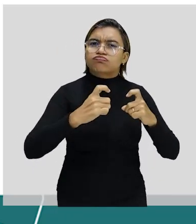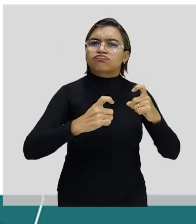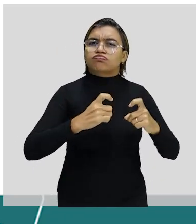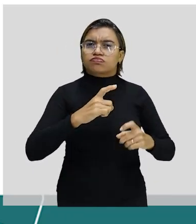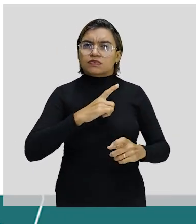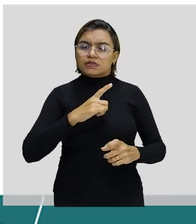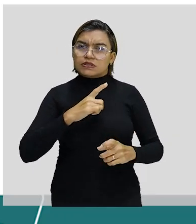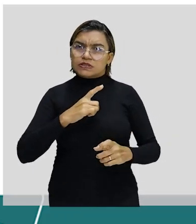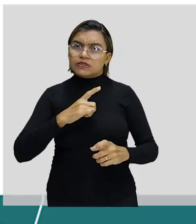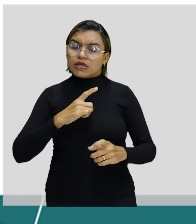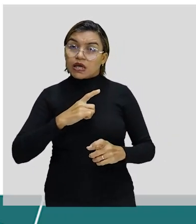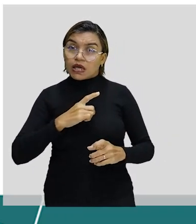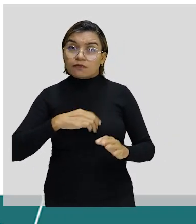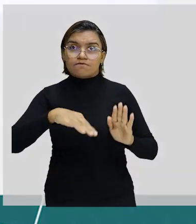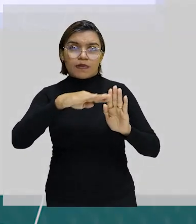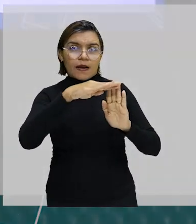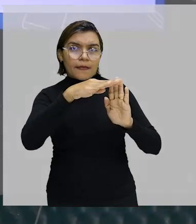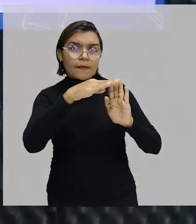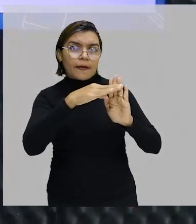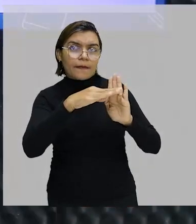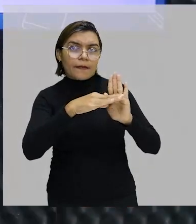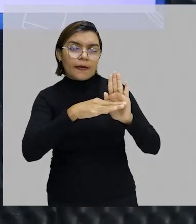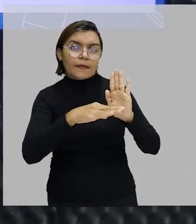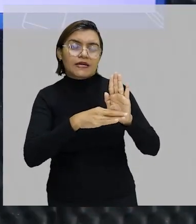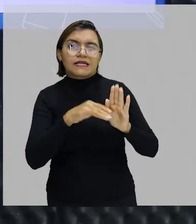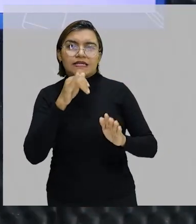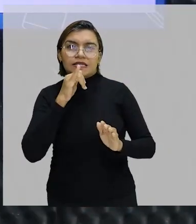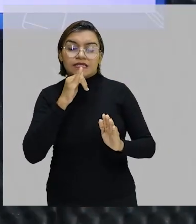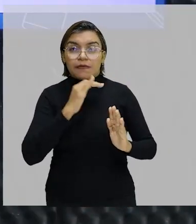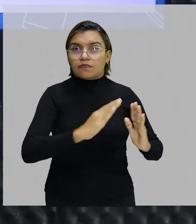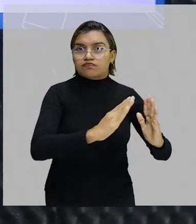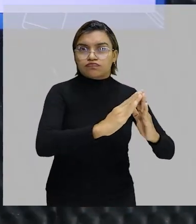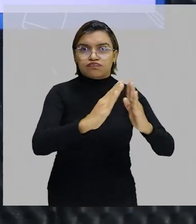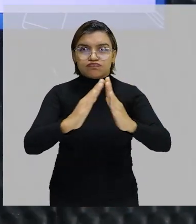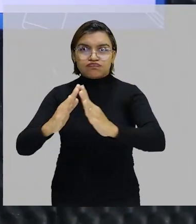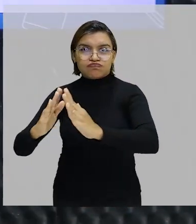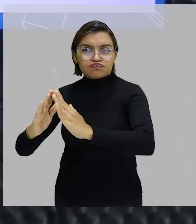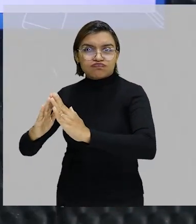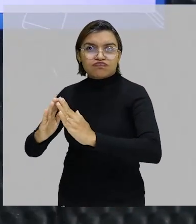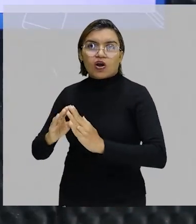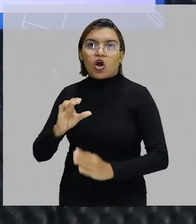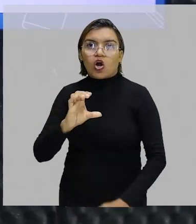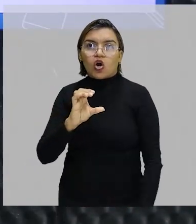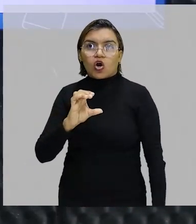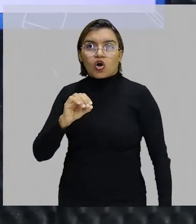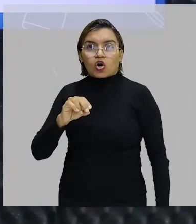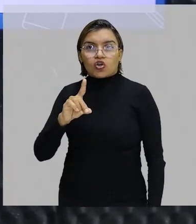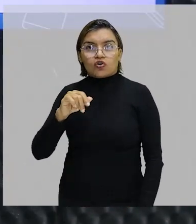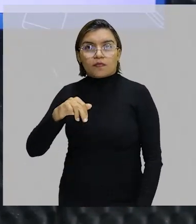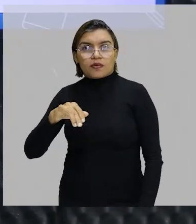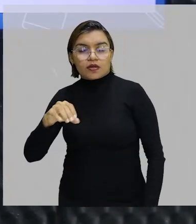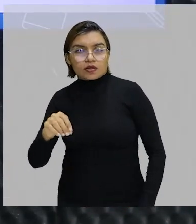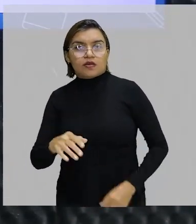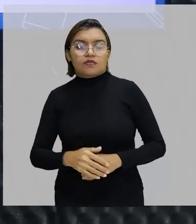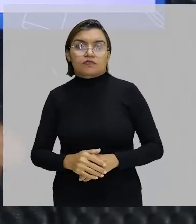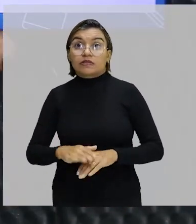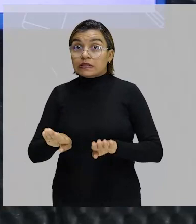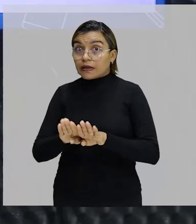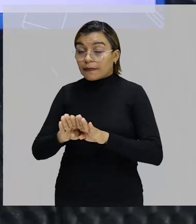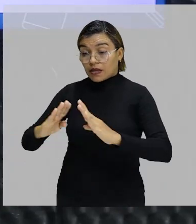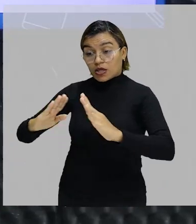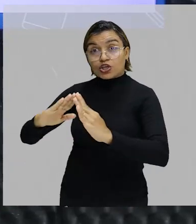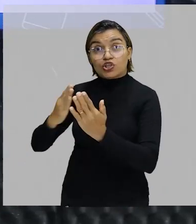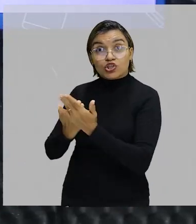existem pontos a serem deliberados. Reunião de condomínio, reunião de escola, pais e mestres. Nós temos